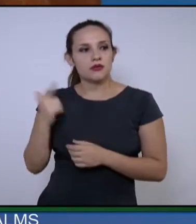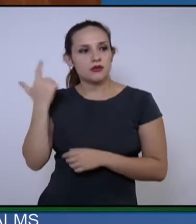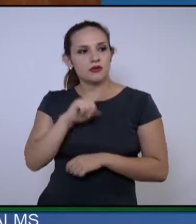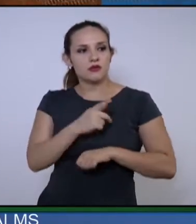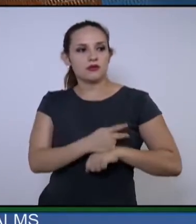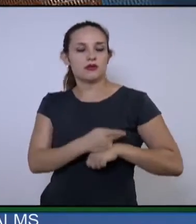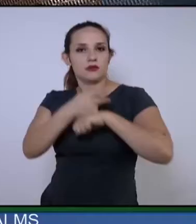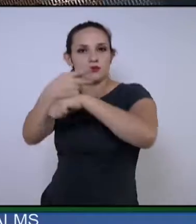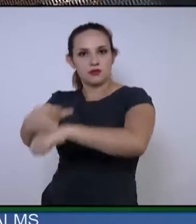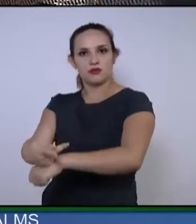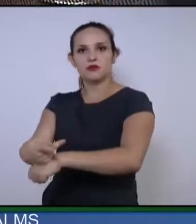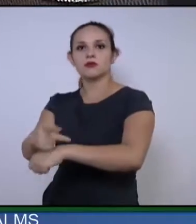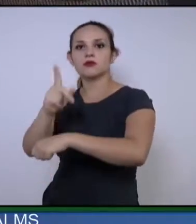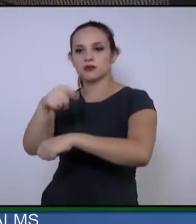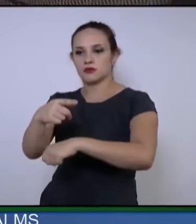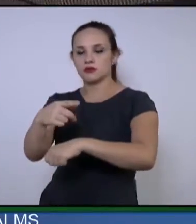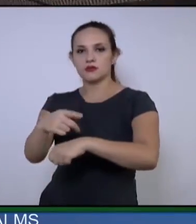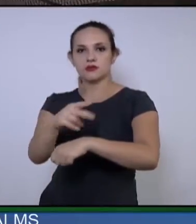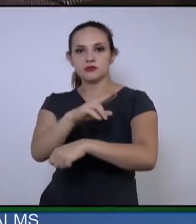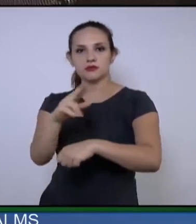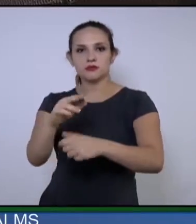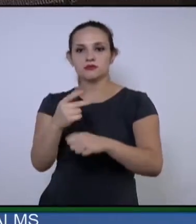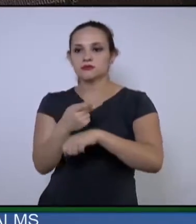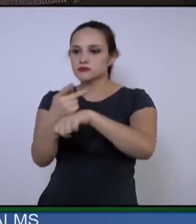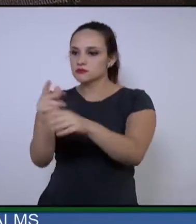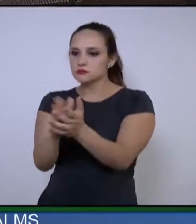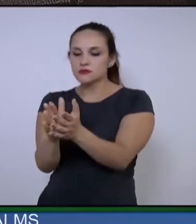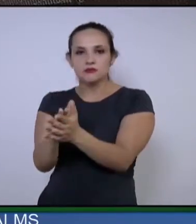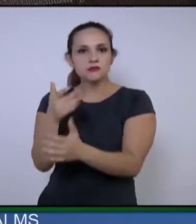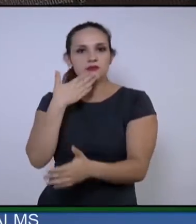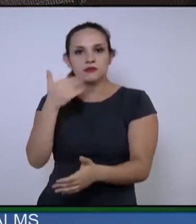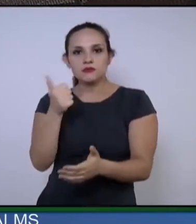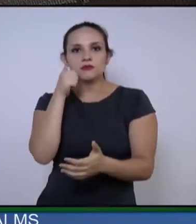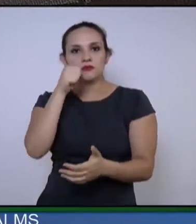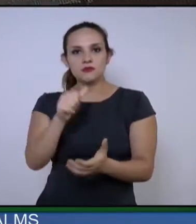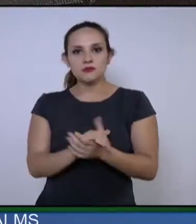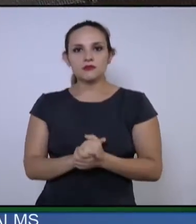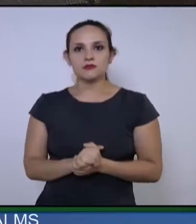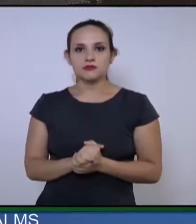homenageando as nossas mulheres com o troféu Celina Chalad. No dia